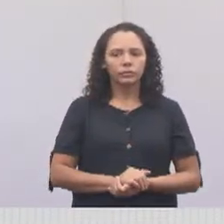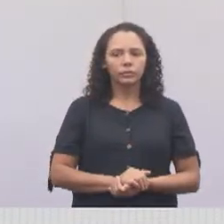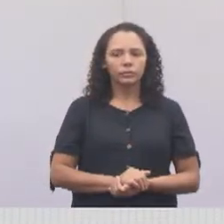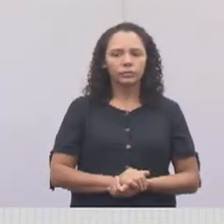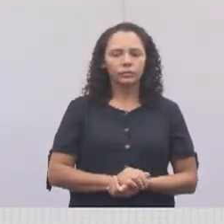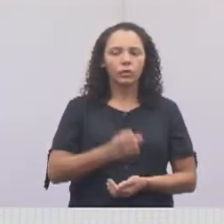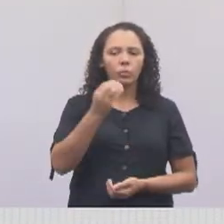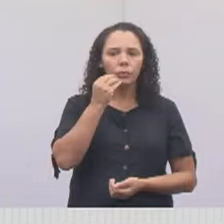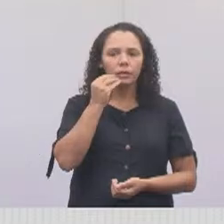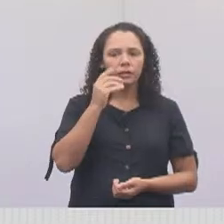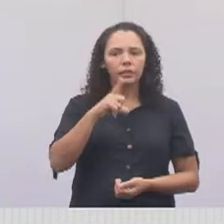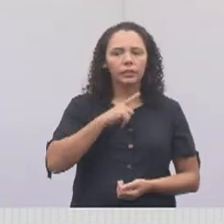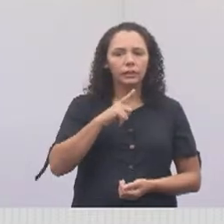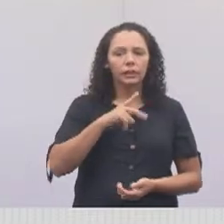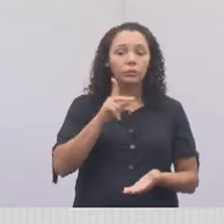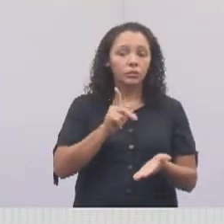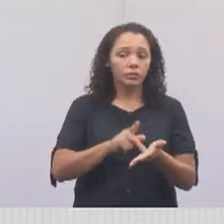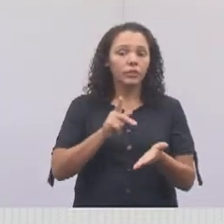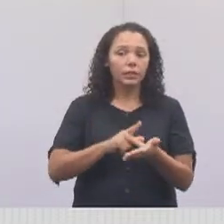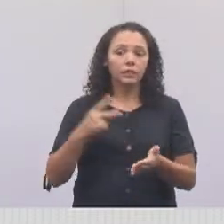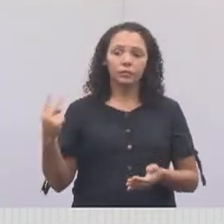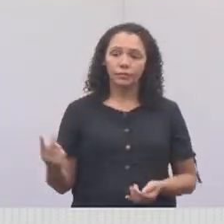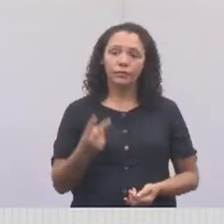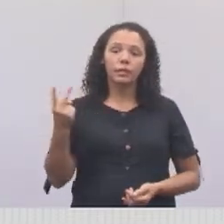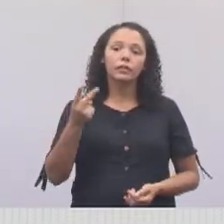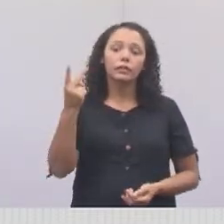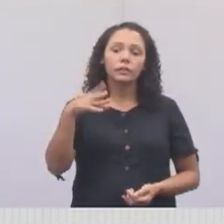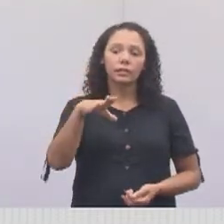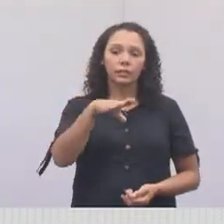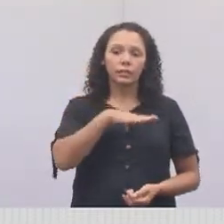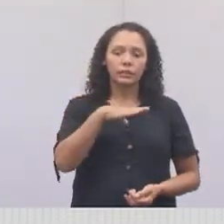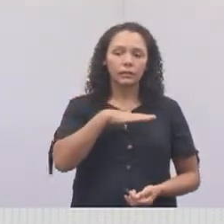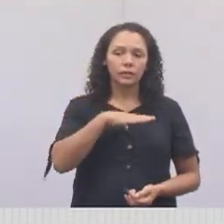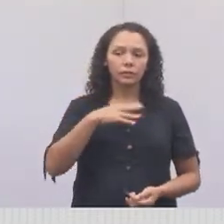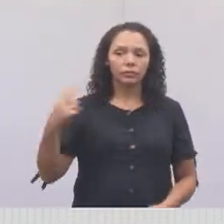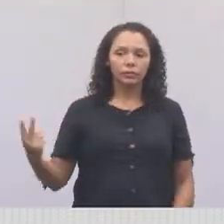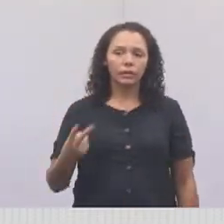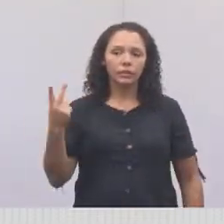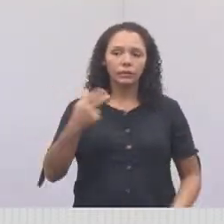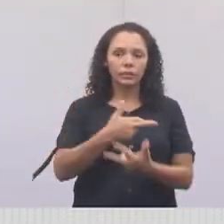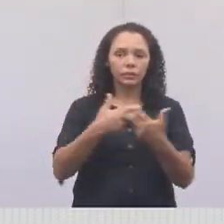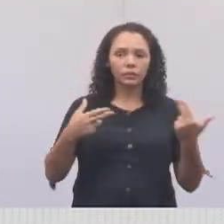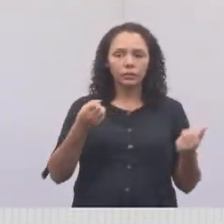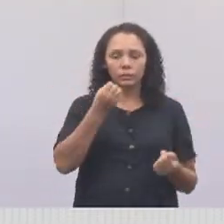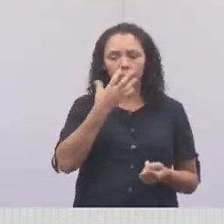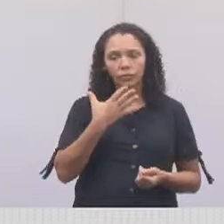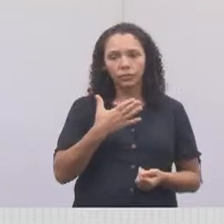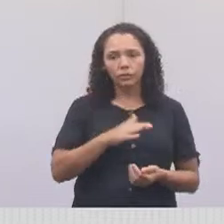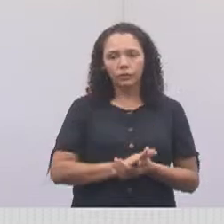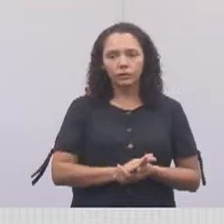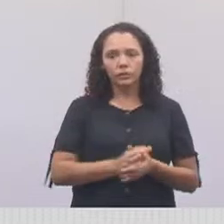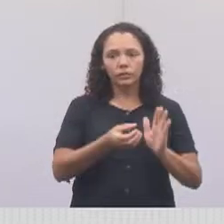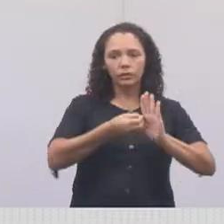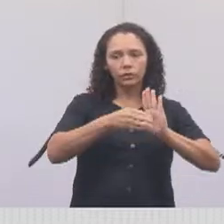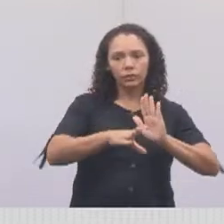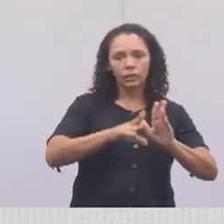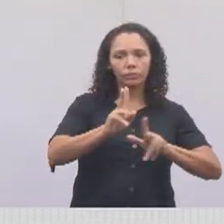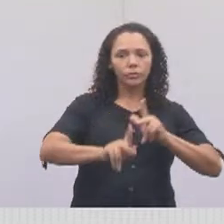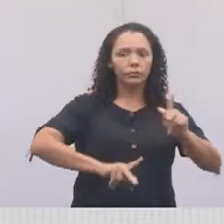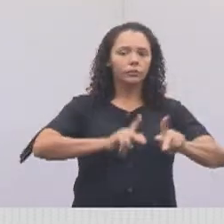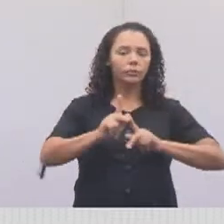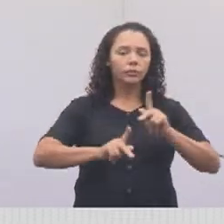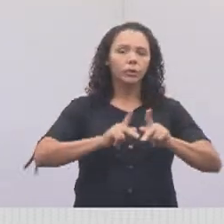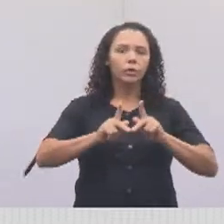Oportunidade que todos nós temos é de realmente valorizar a nossa cidade, valorizar o que tem de bom, indicar para a população,